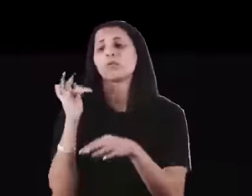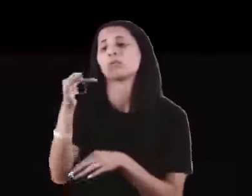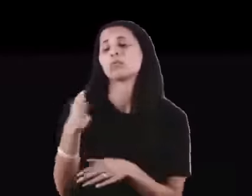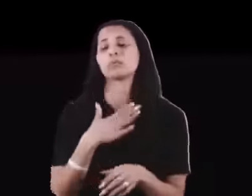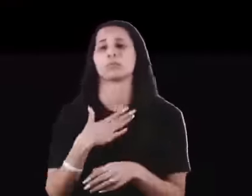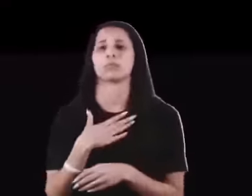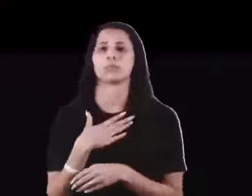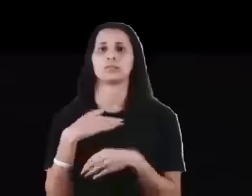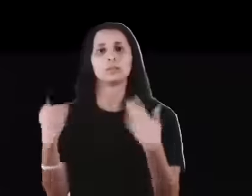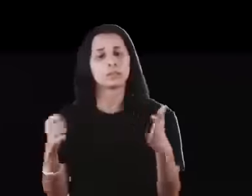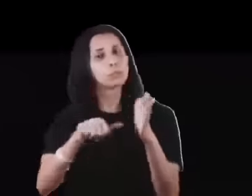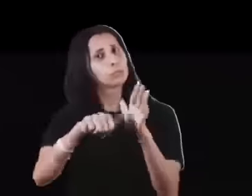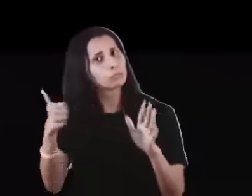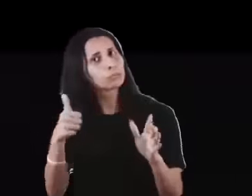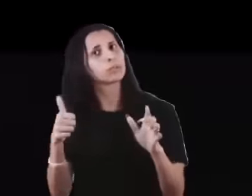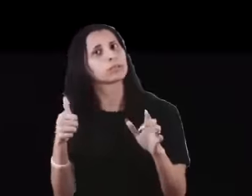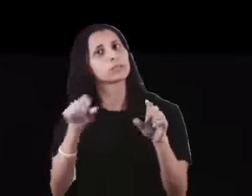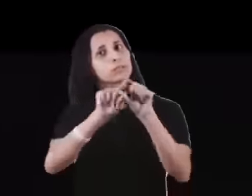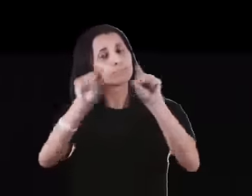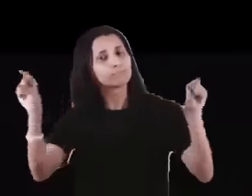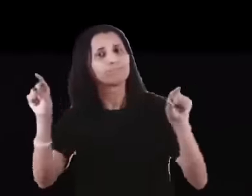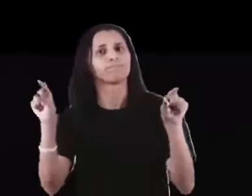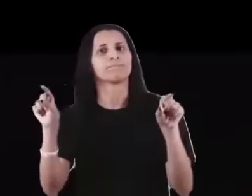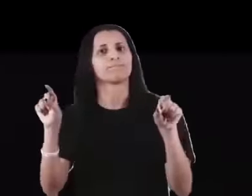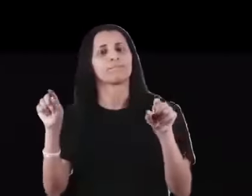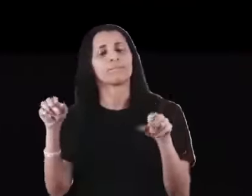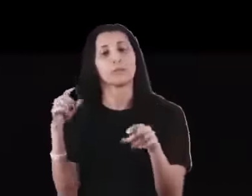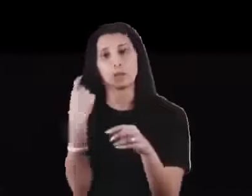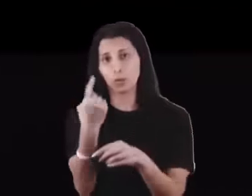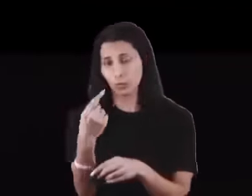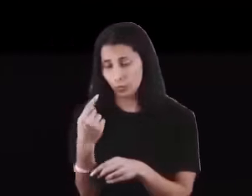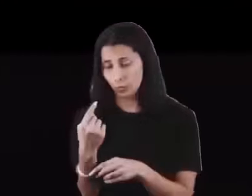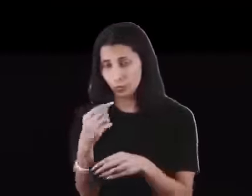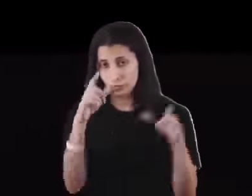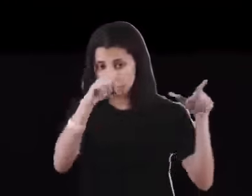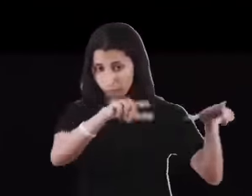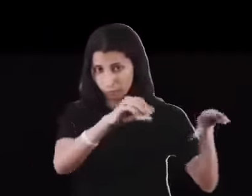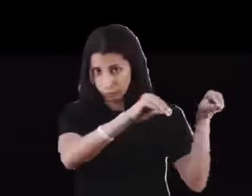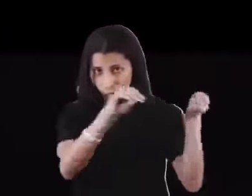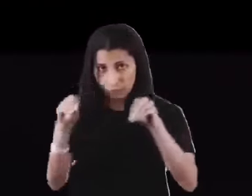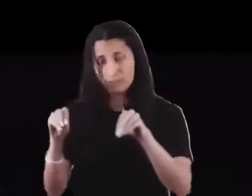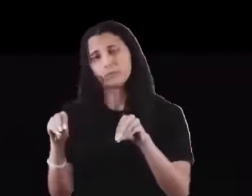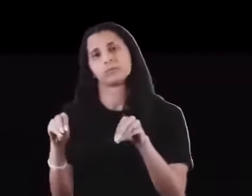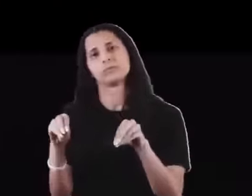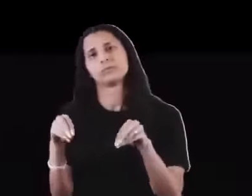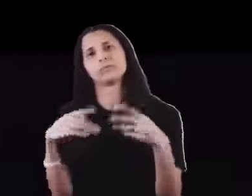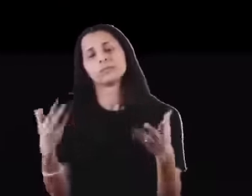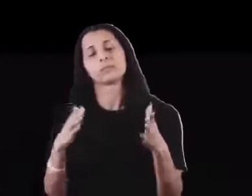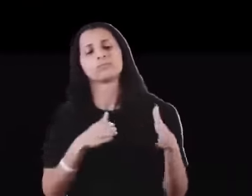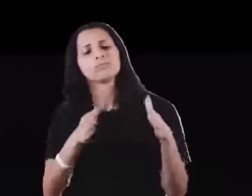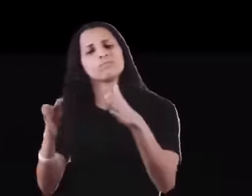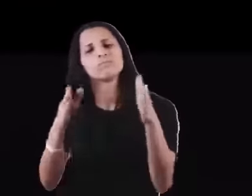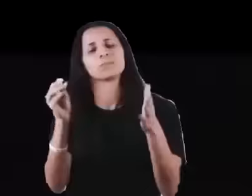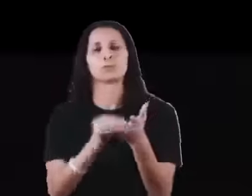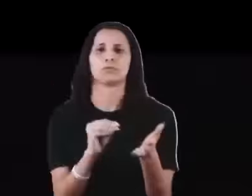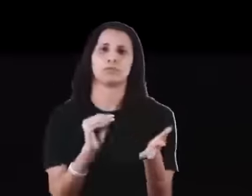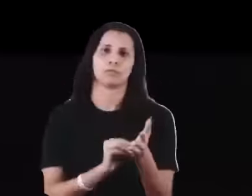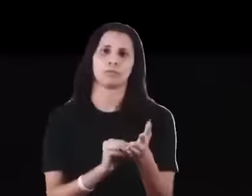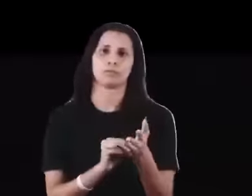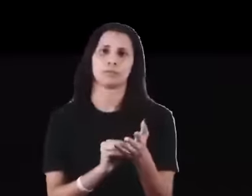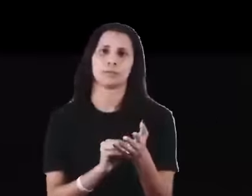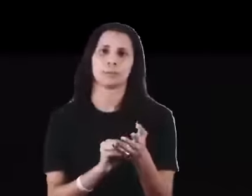fase que uma mulher passa depois de ser traída falta de direção o que é que eu vou fazer agora foi